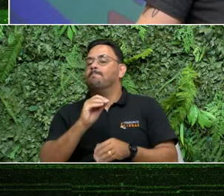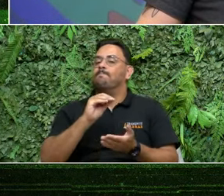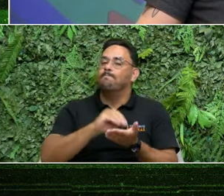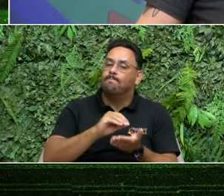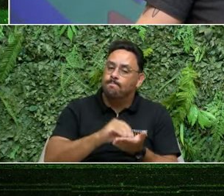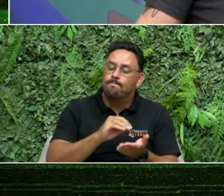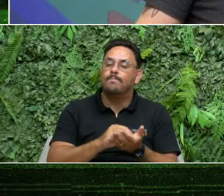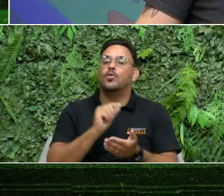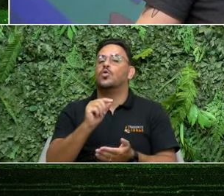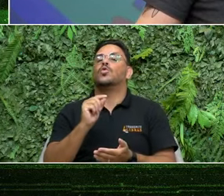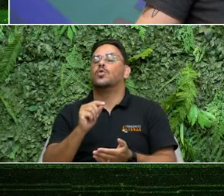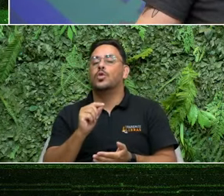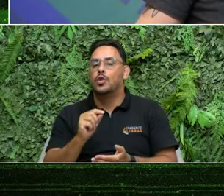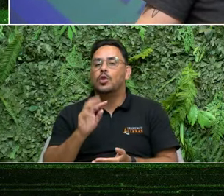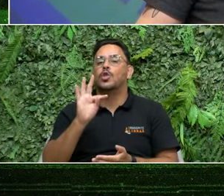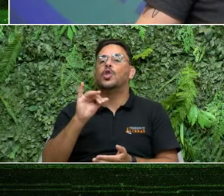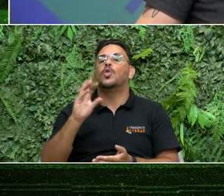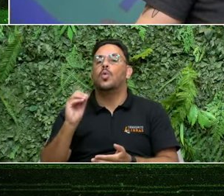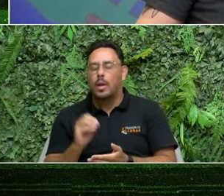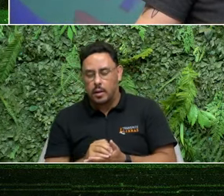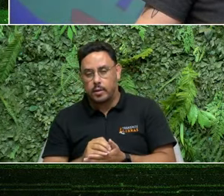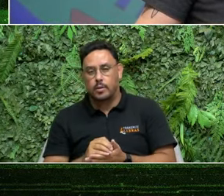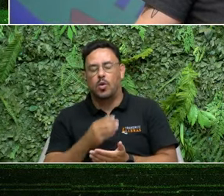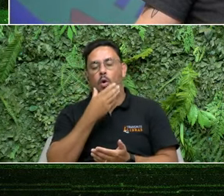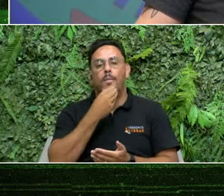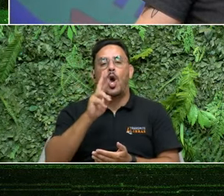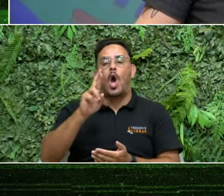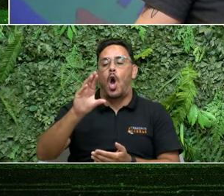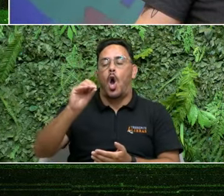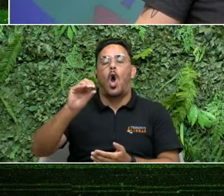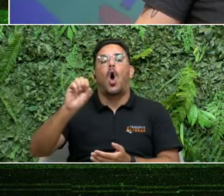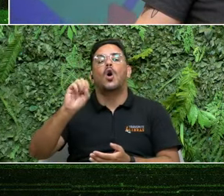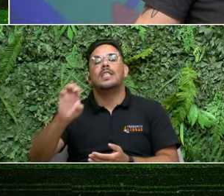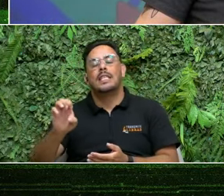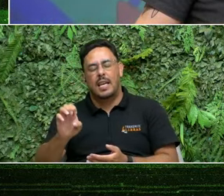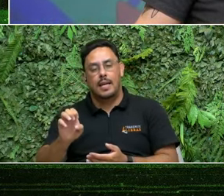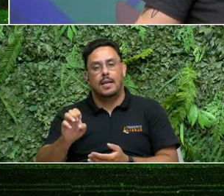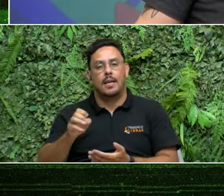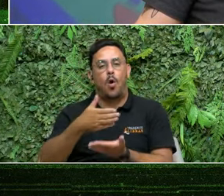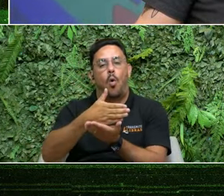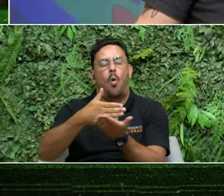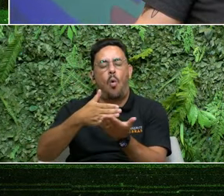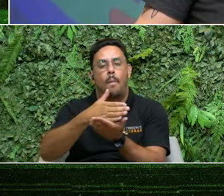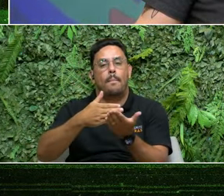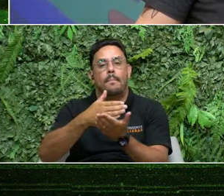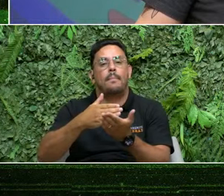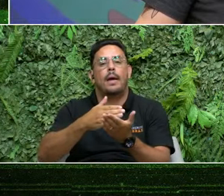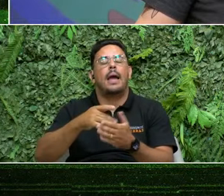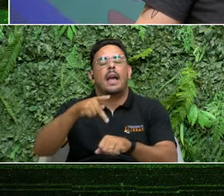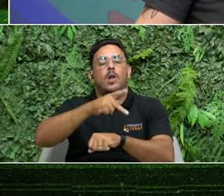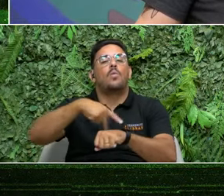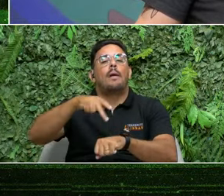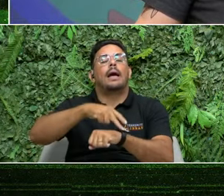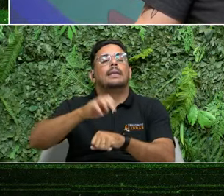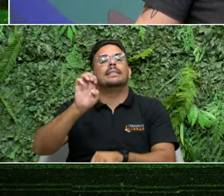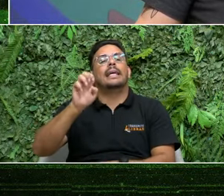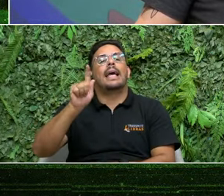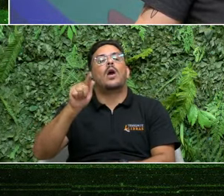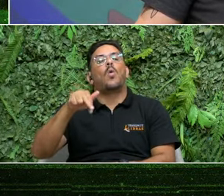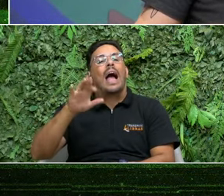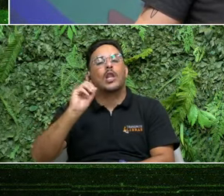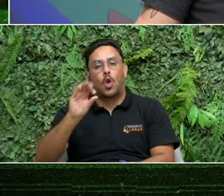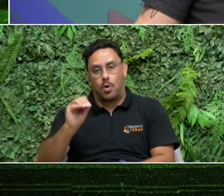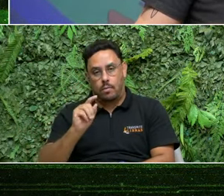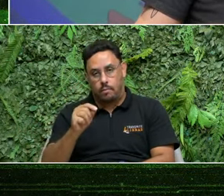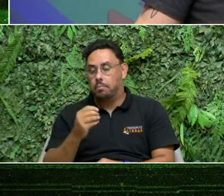titulares da equipe Como por exemplo o ress Fuentes o meia equatoriano que chegou para mim para ser titular e ainda não é então